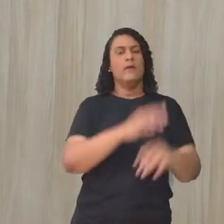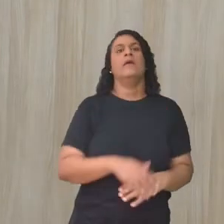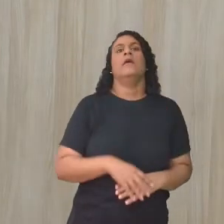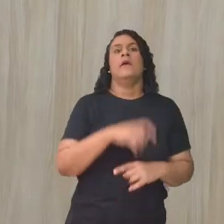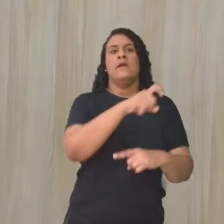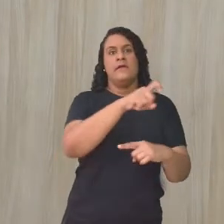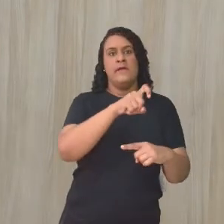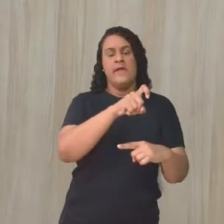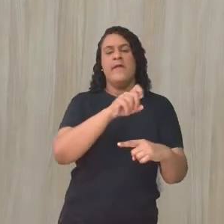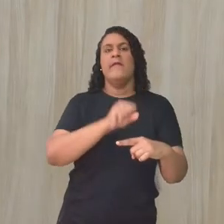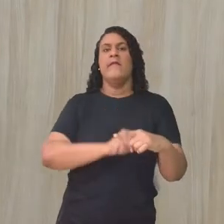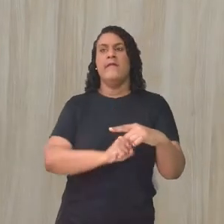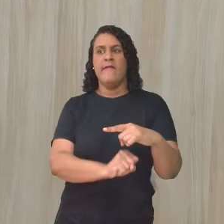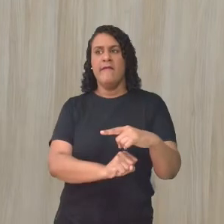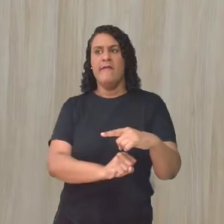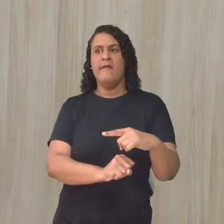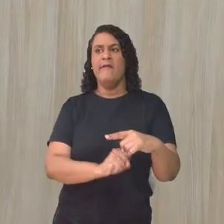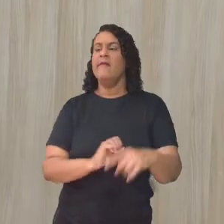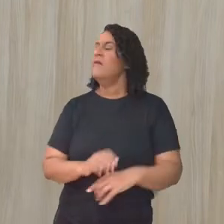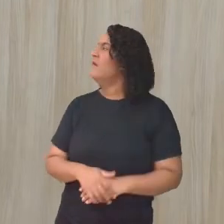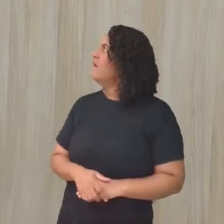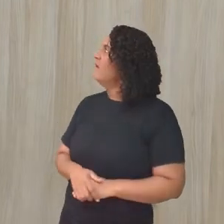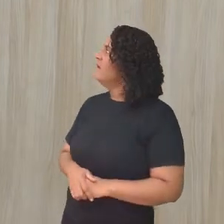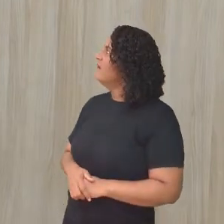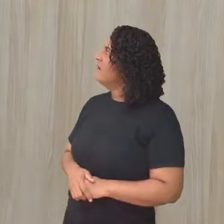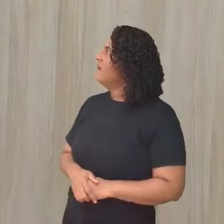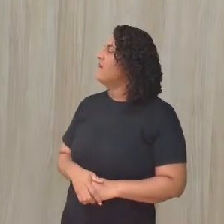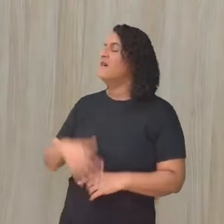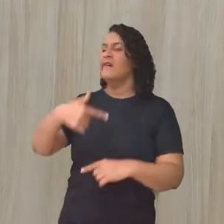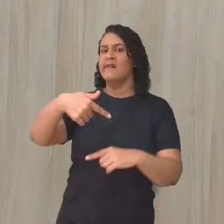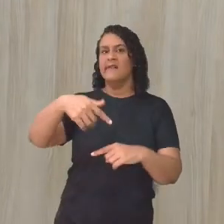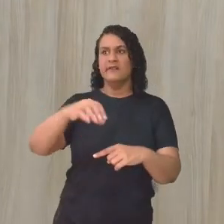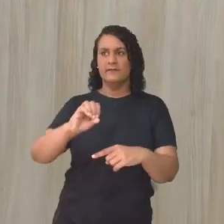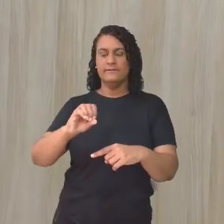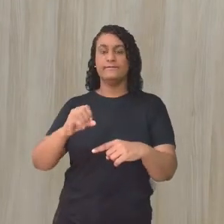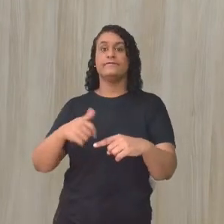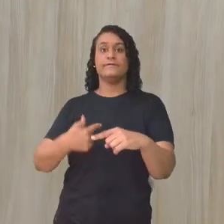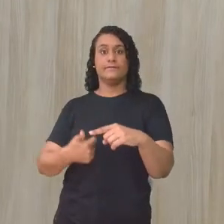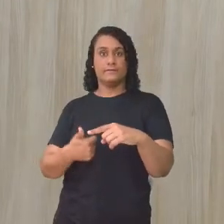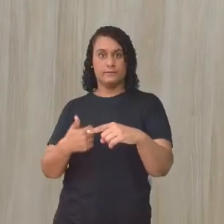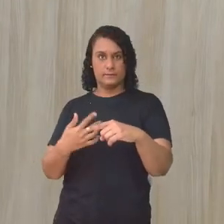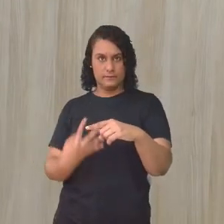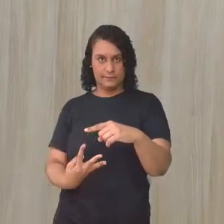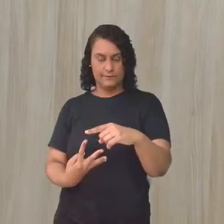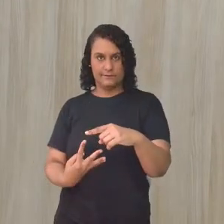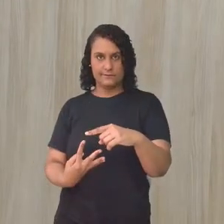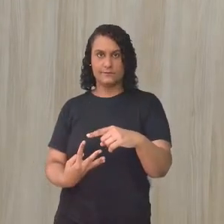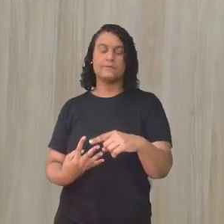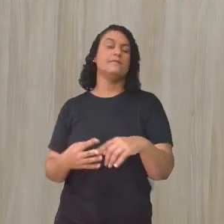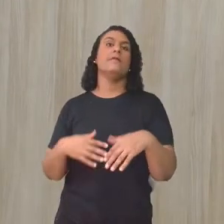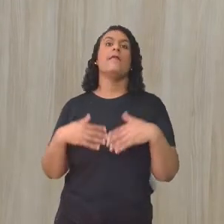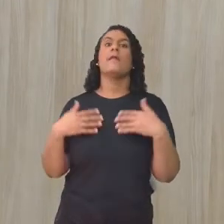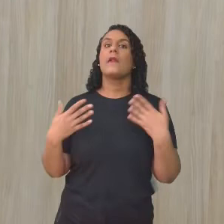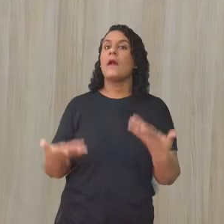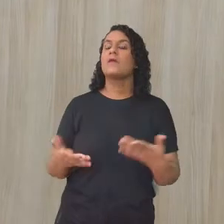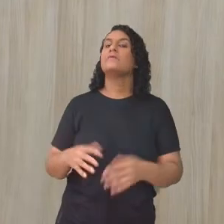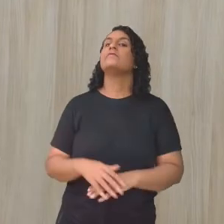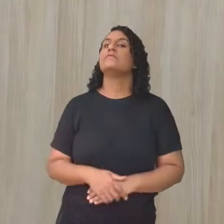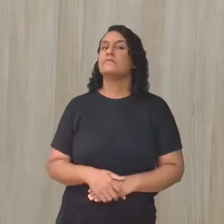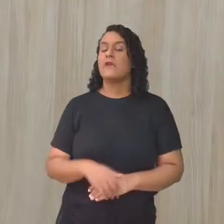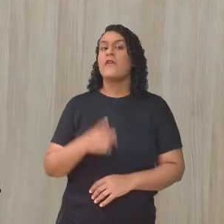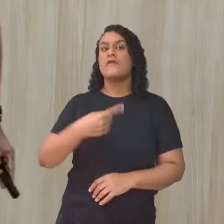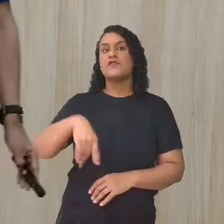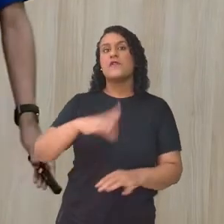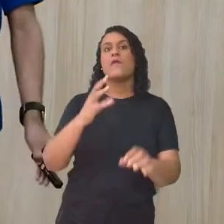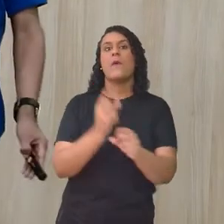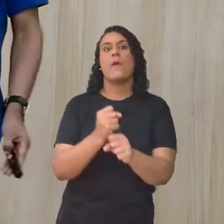8, assim como essa sombra, que é 70, está para essa sombra, que é 14. Então, você vai fazer a